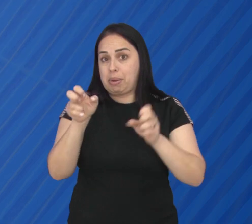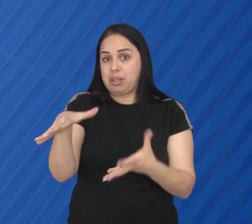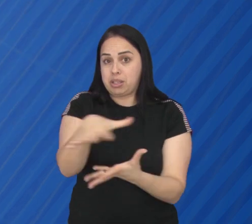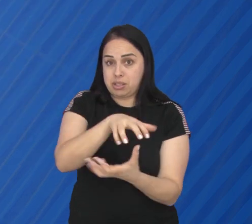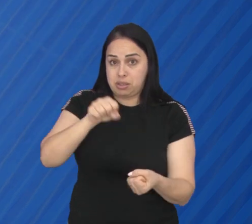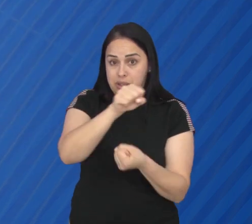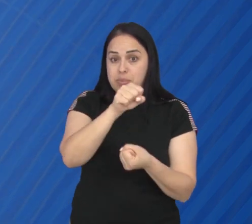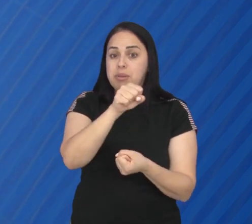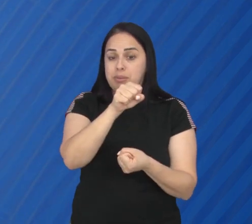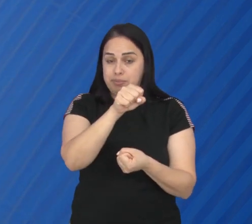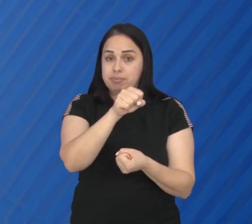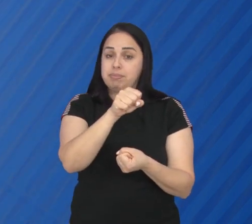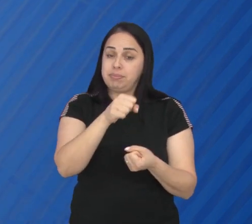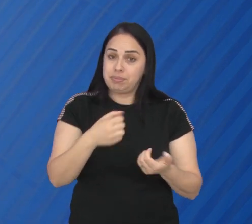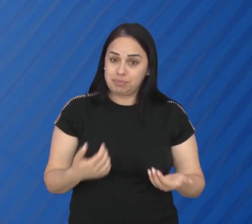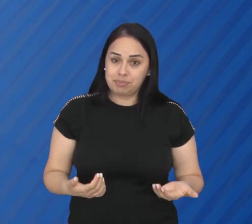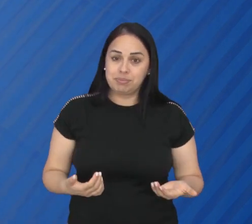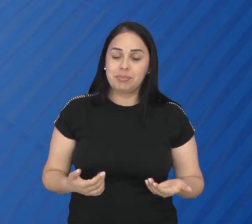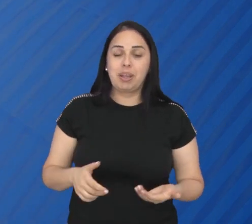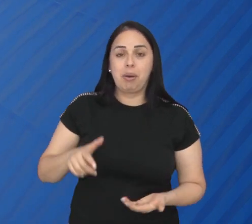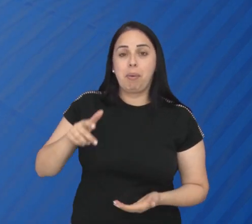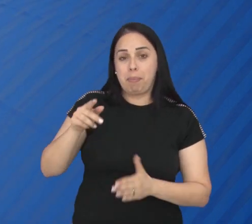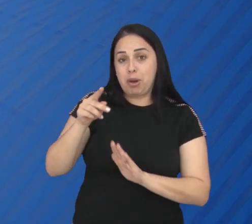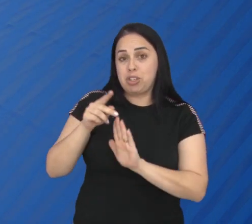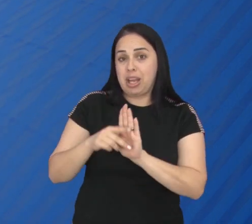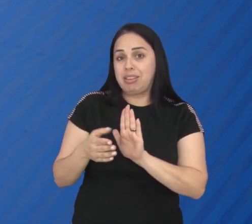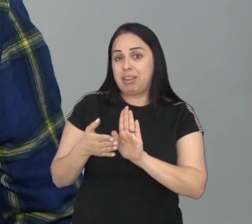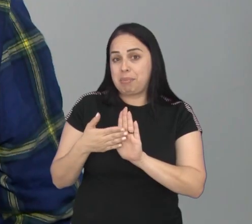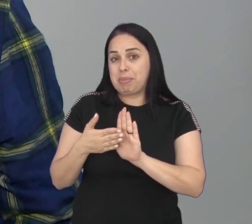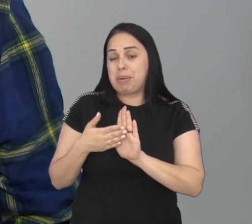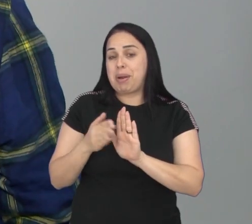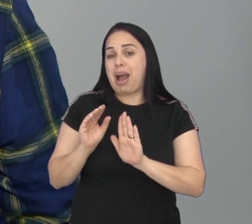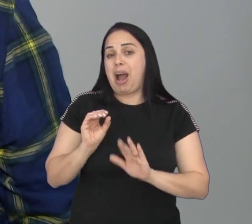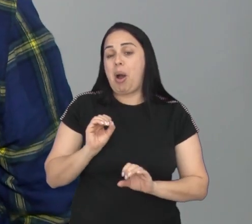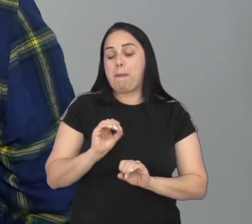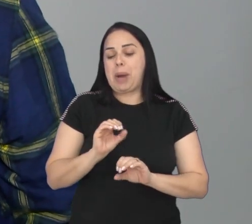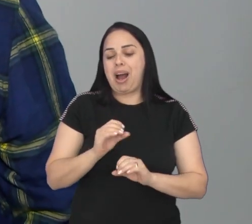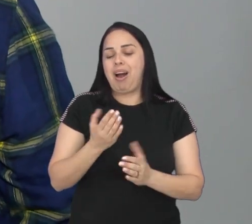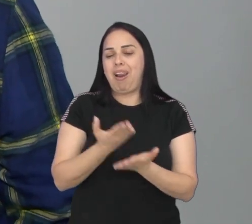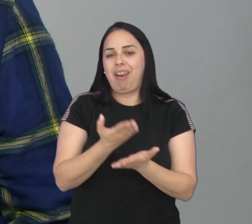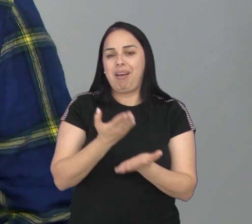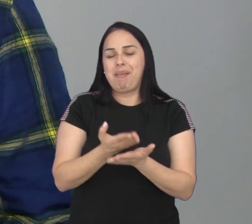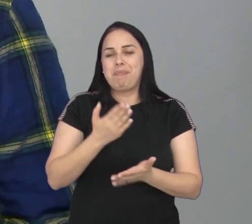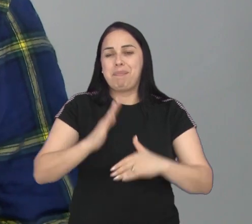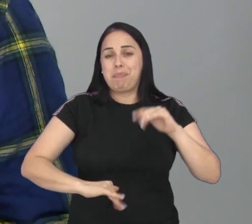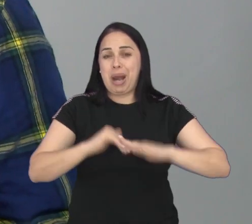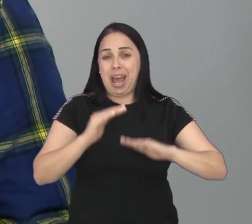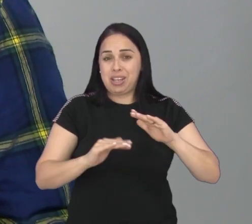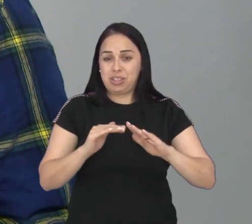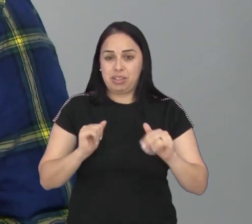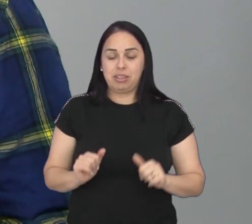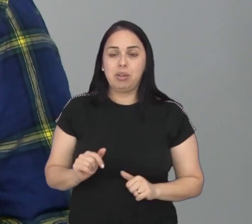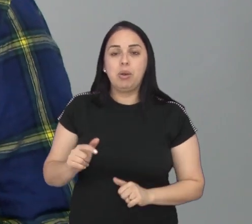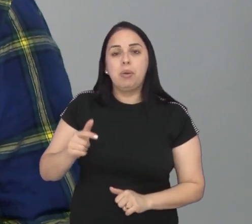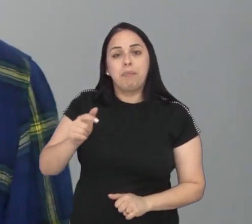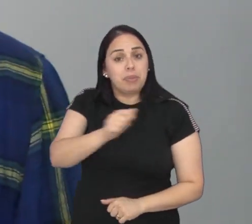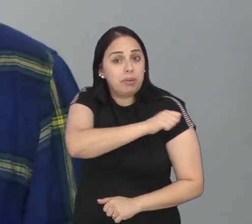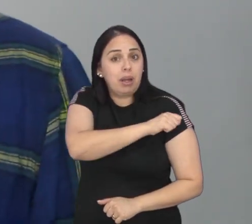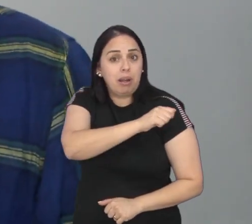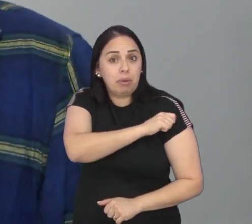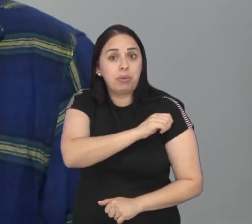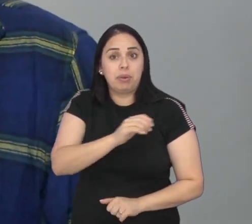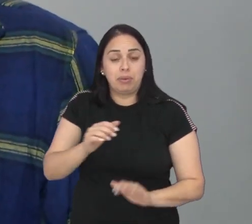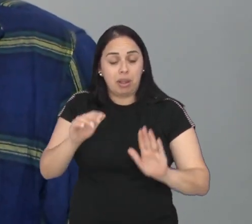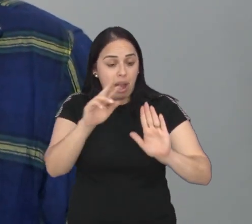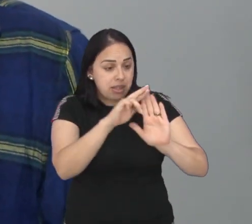consciência sobre o uso sustentável dos recursos naturais, o projeto também é uma aula prática de cidadania. Então o